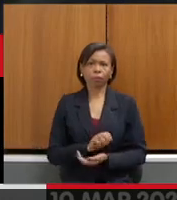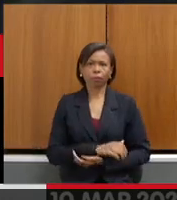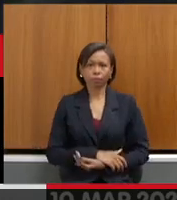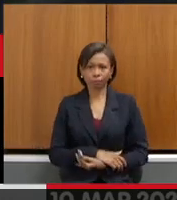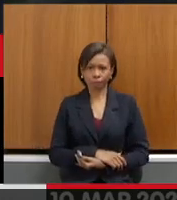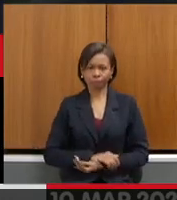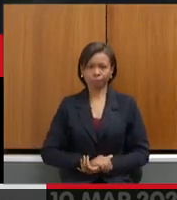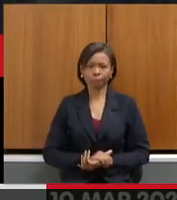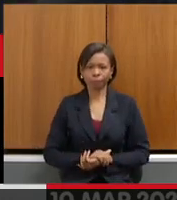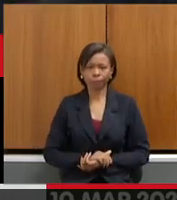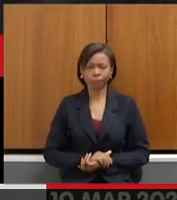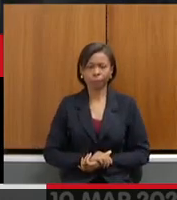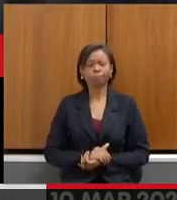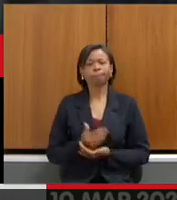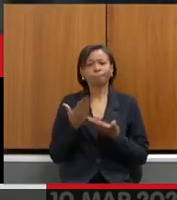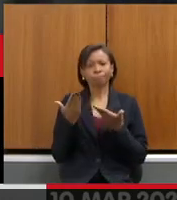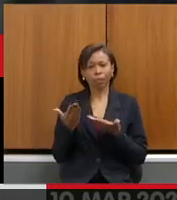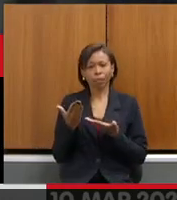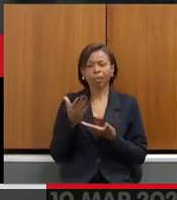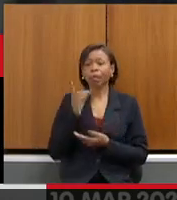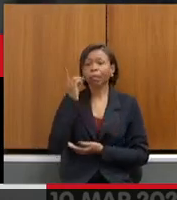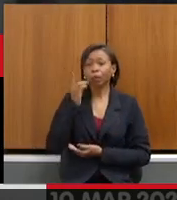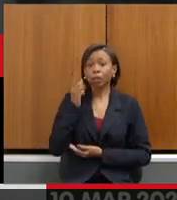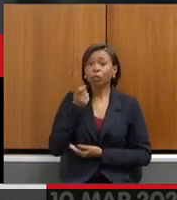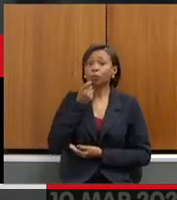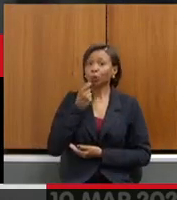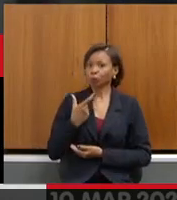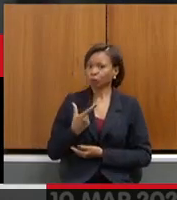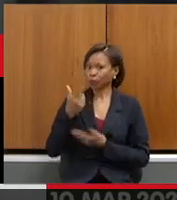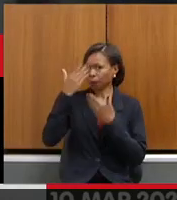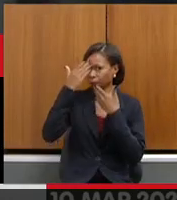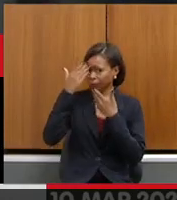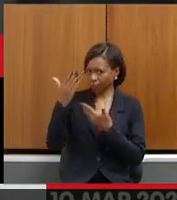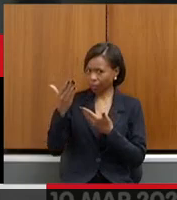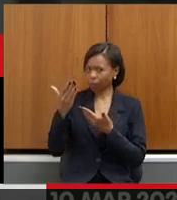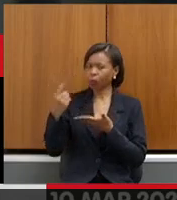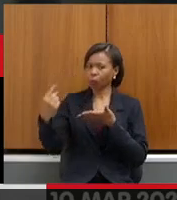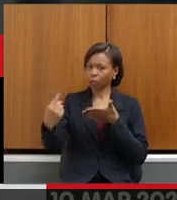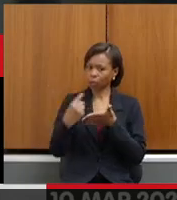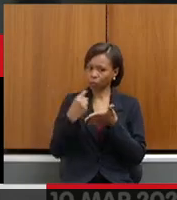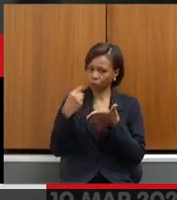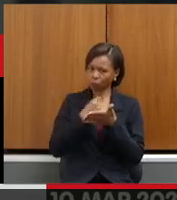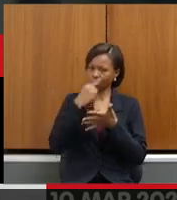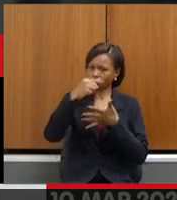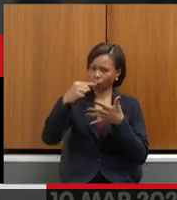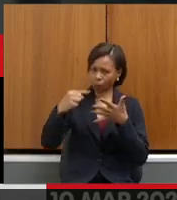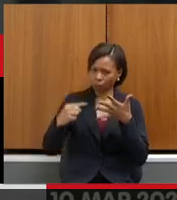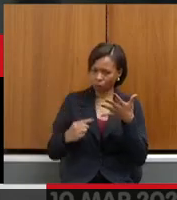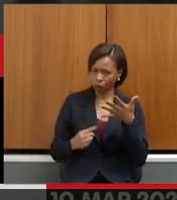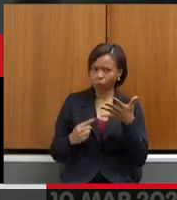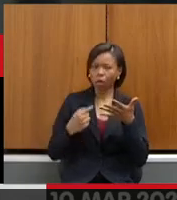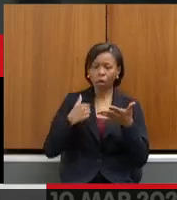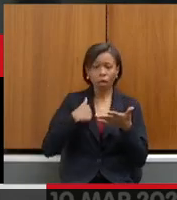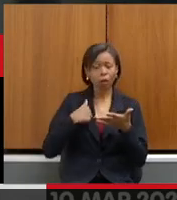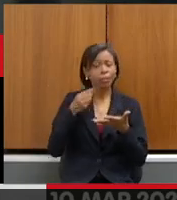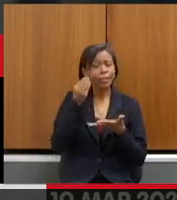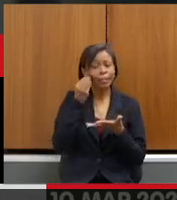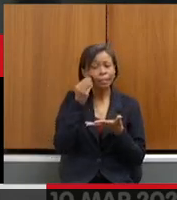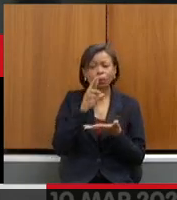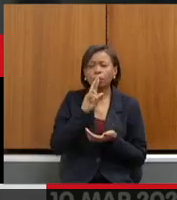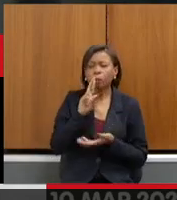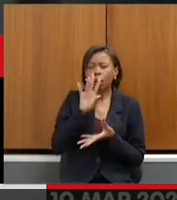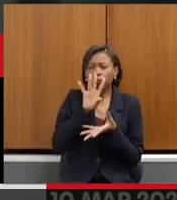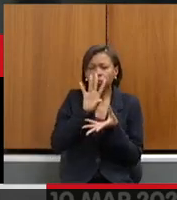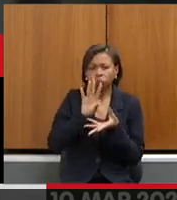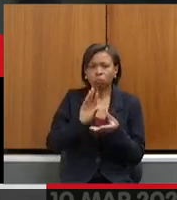e obrigado pela pergunta Deputado João Vitor Xavier eu vou tentar ser o mais sucinto aqui